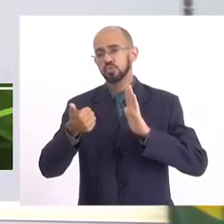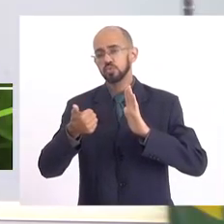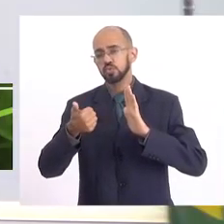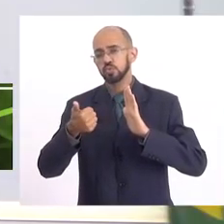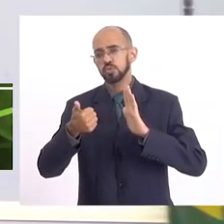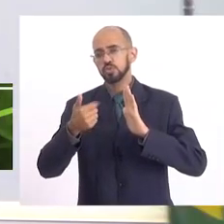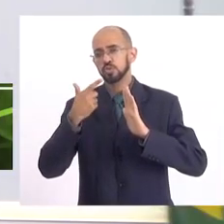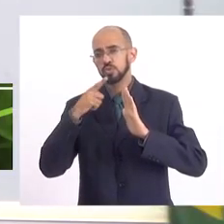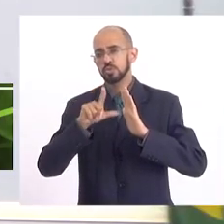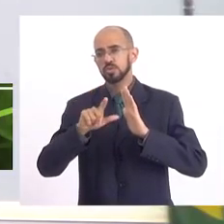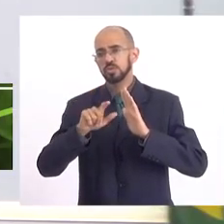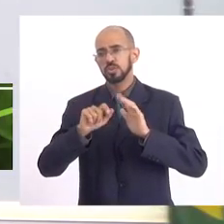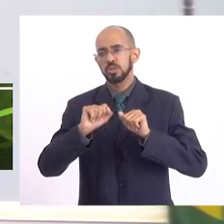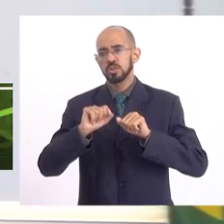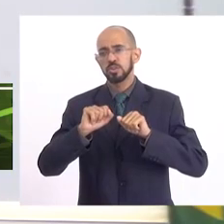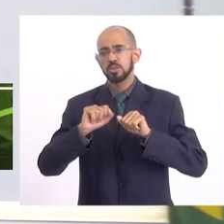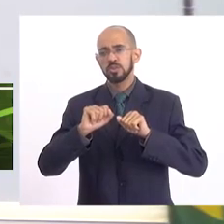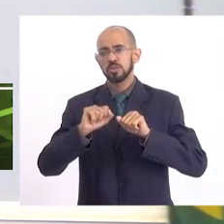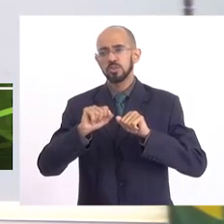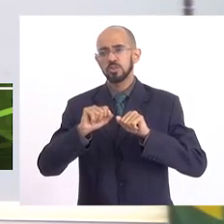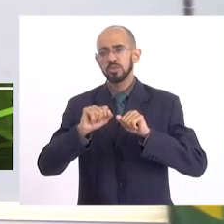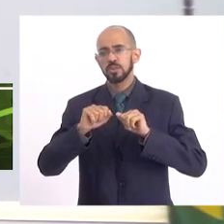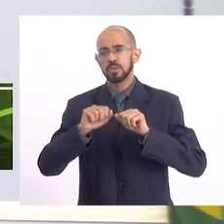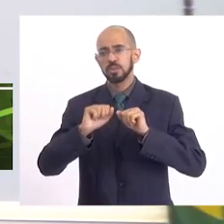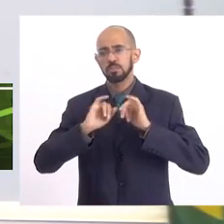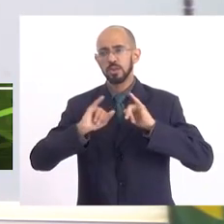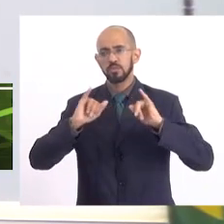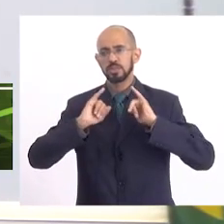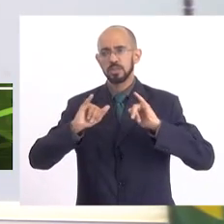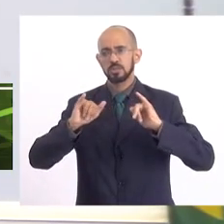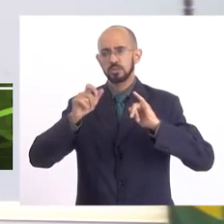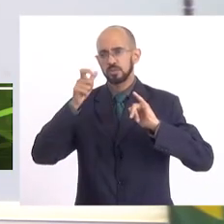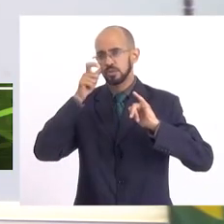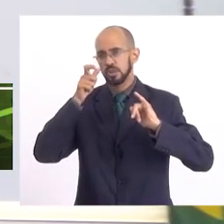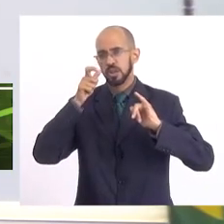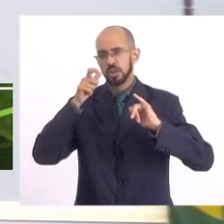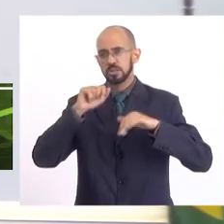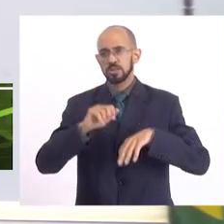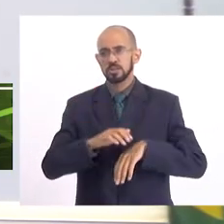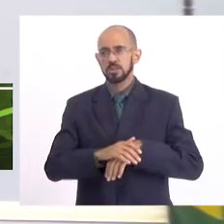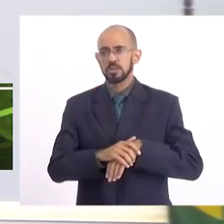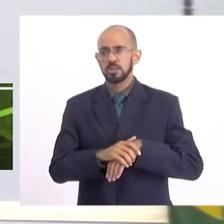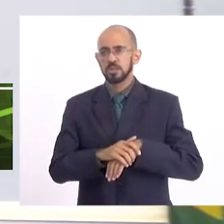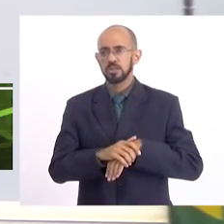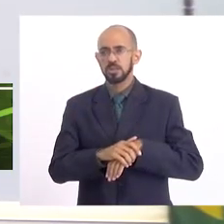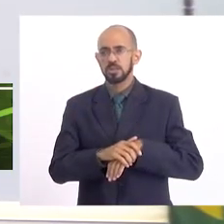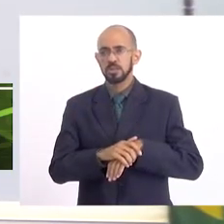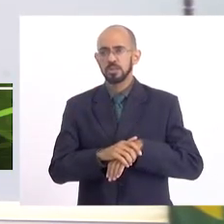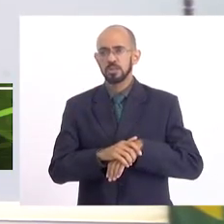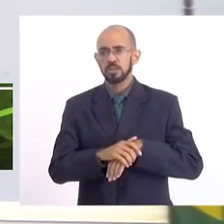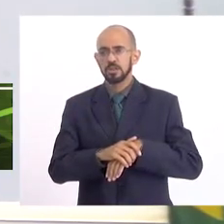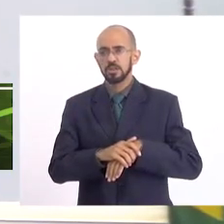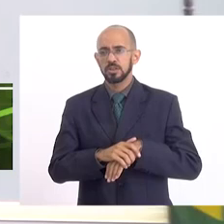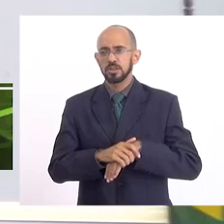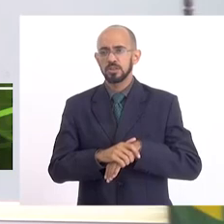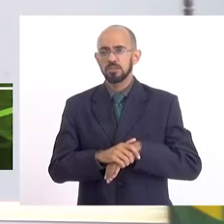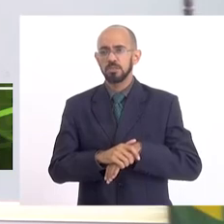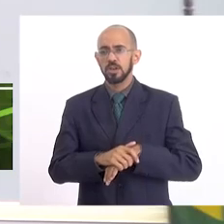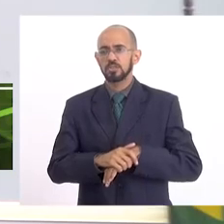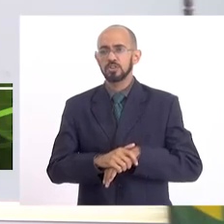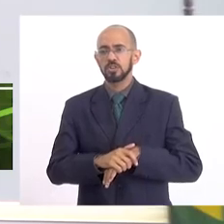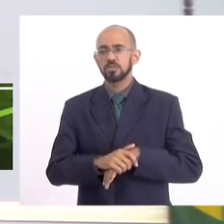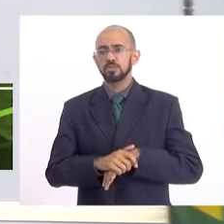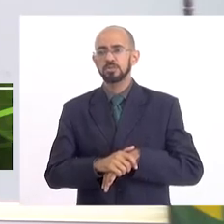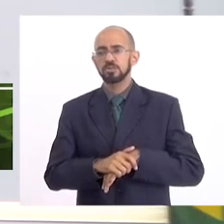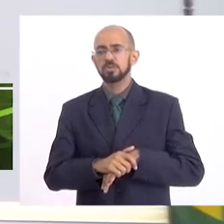Haver a manifestação de interesse aqui na Assembleia. Então, um bom resultado aí, boa notícia. Boa,